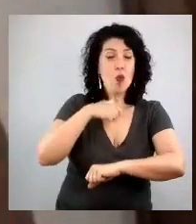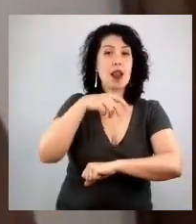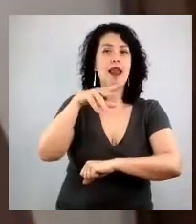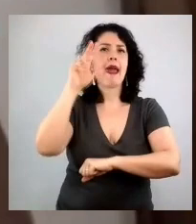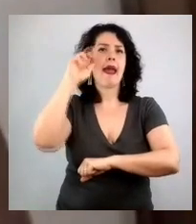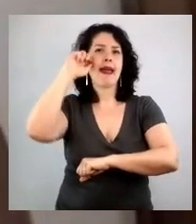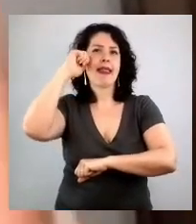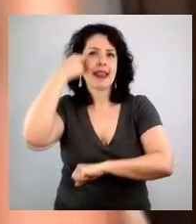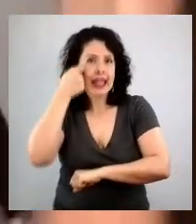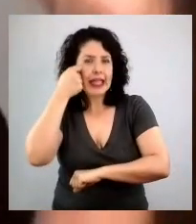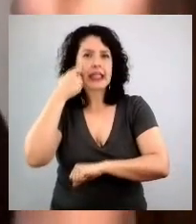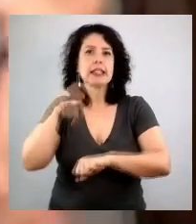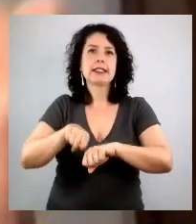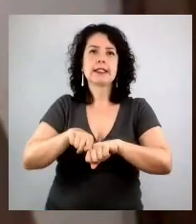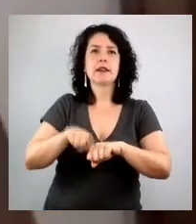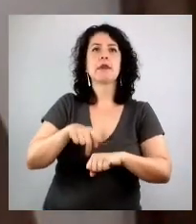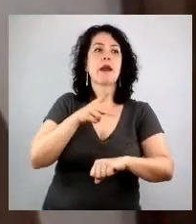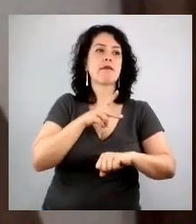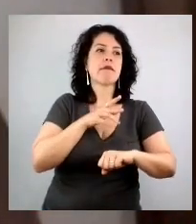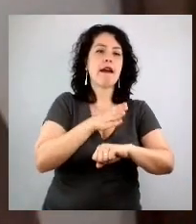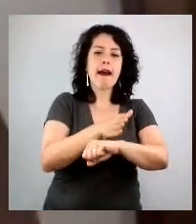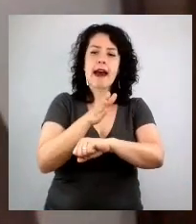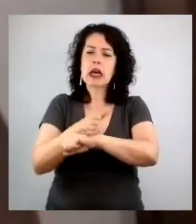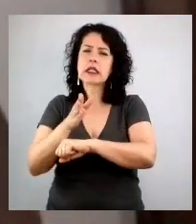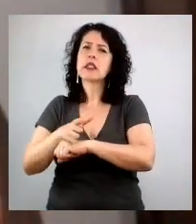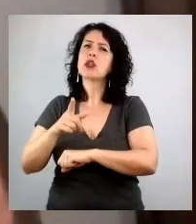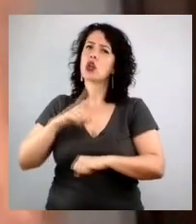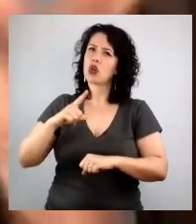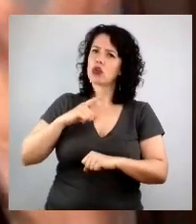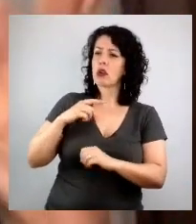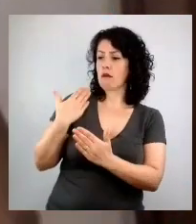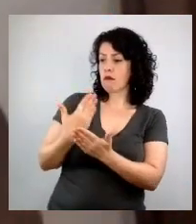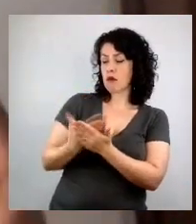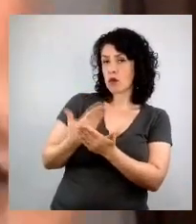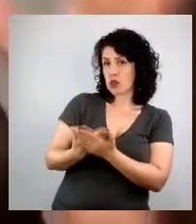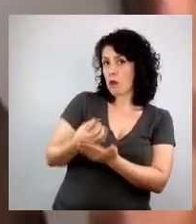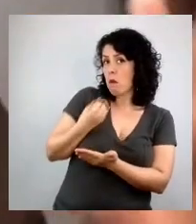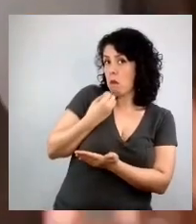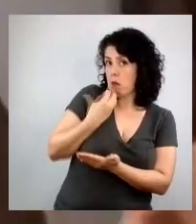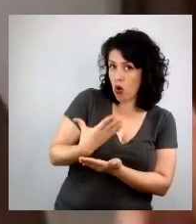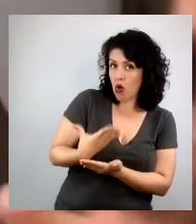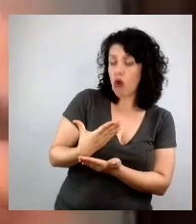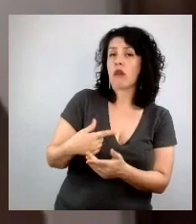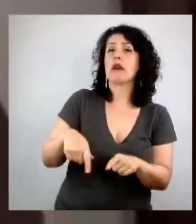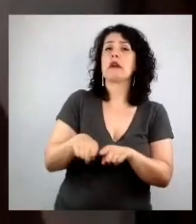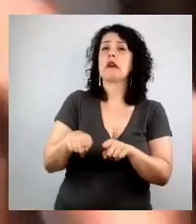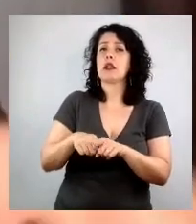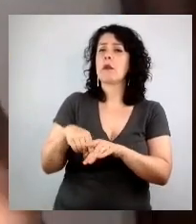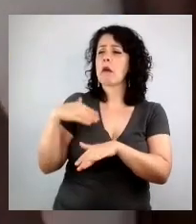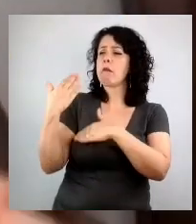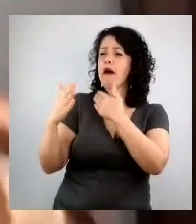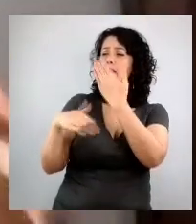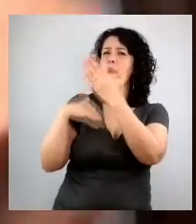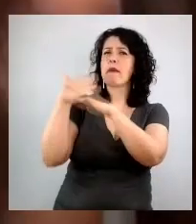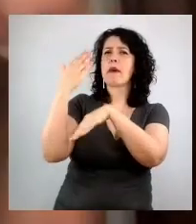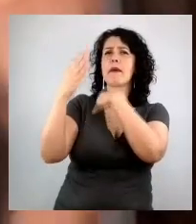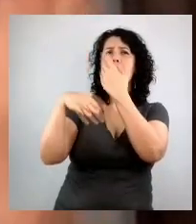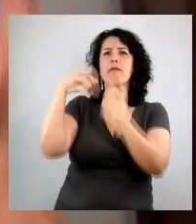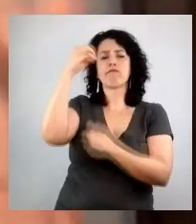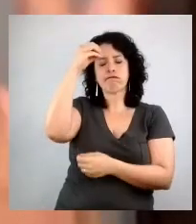lugar de tive acesso a uma boa educação, pude expandir os meus